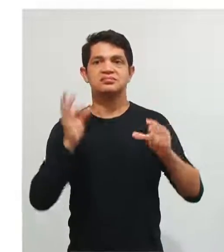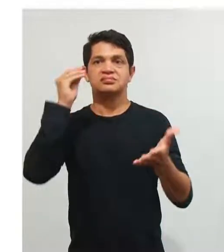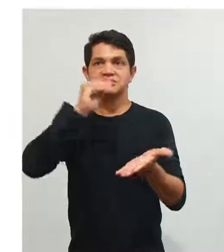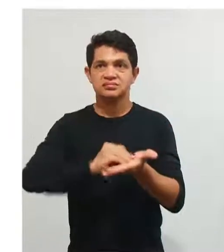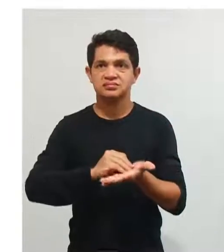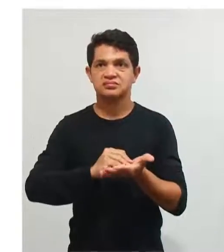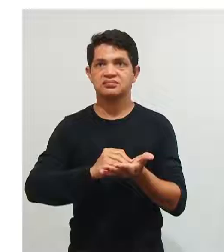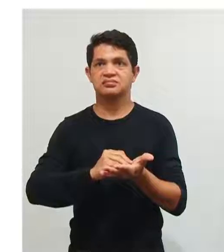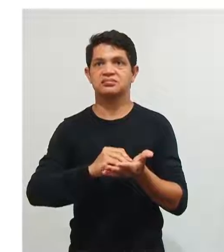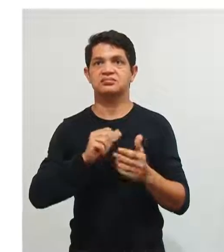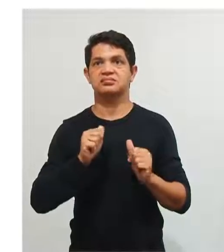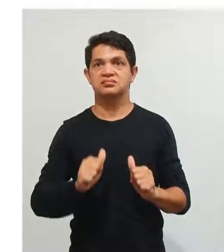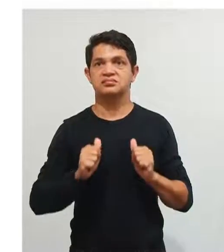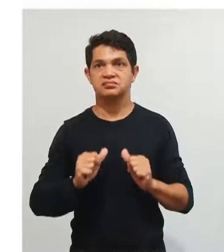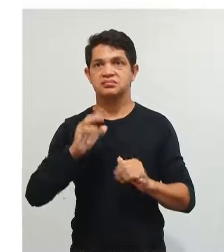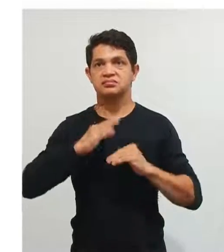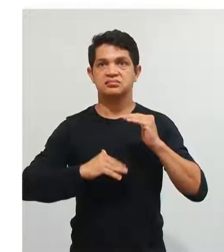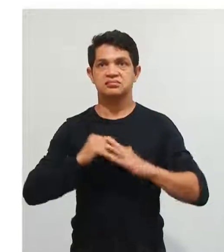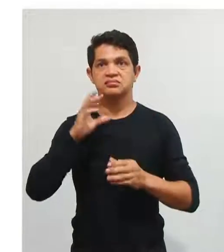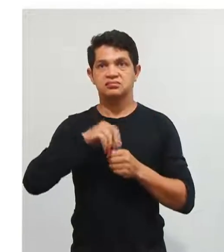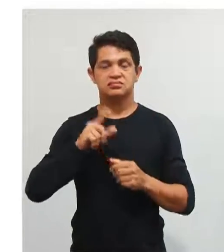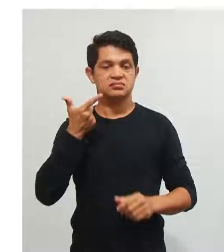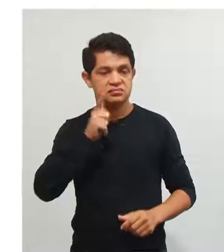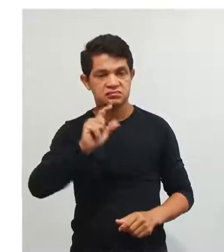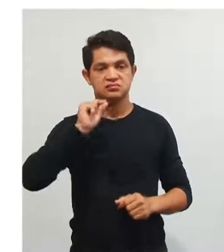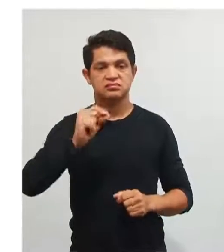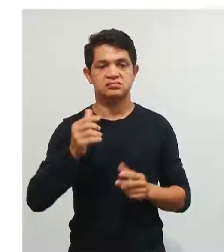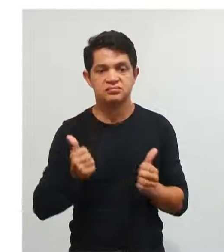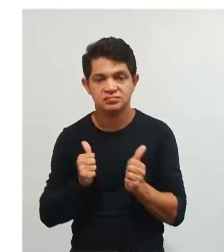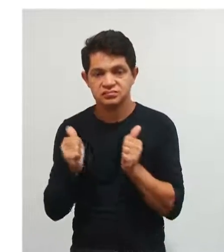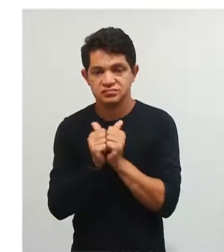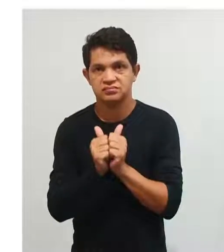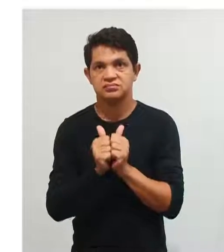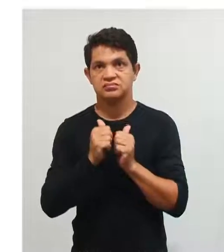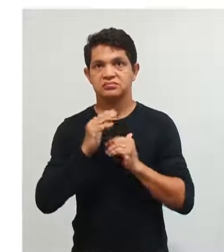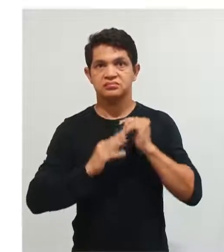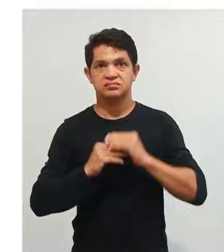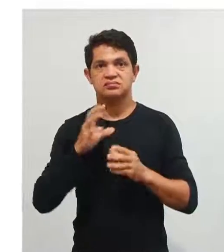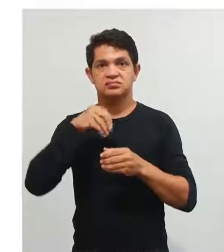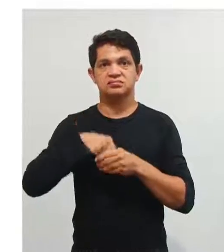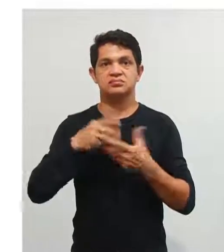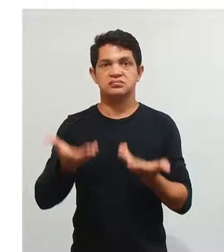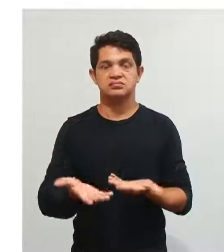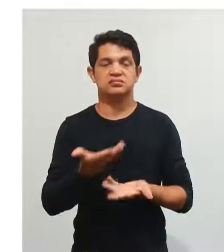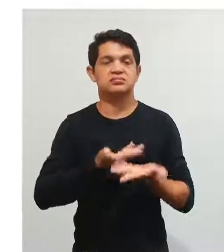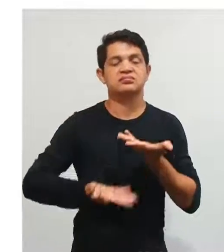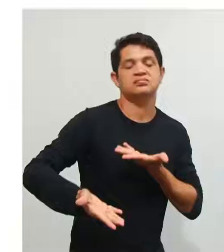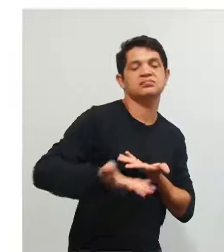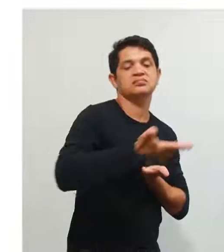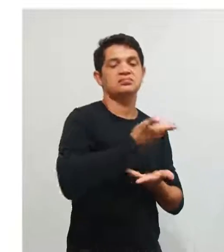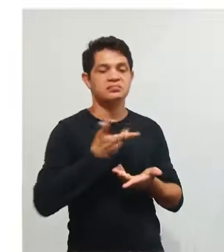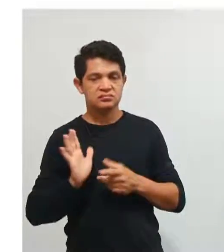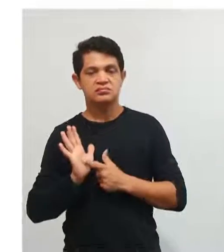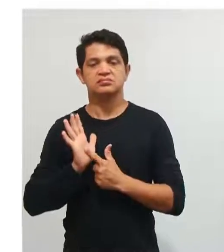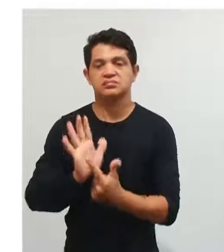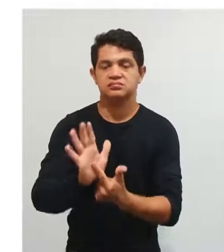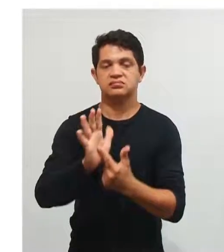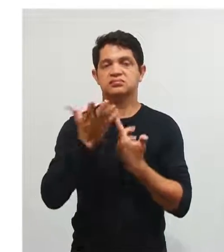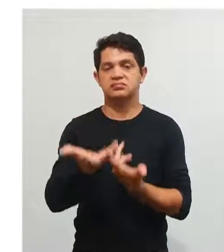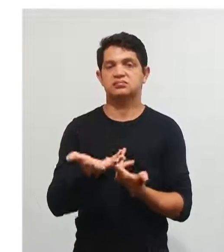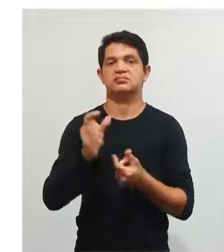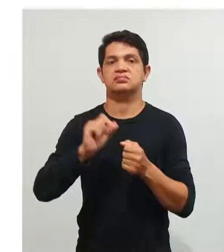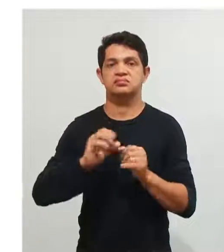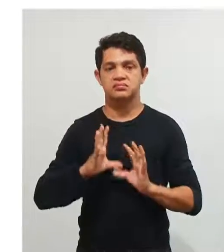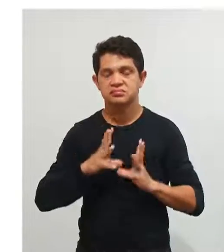para designar o conjunto musical e as festas onde esses conjuntos se apresentavam. Com o